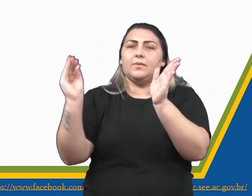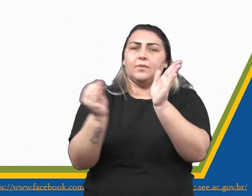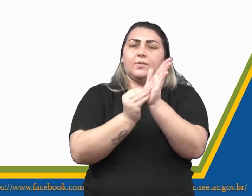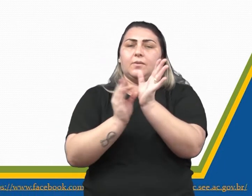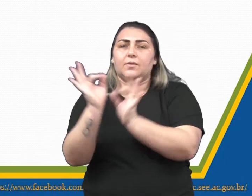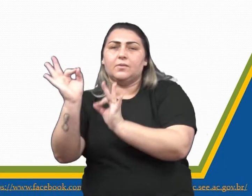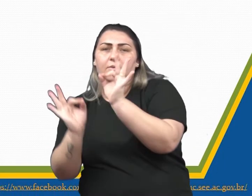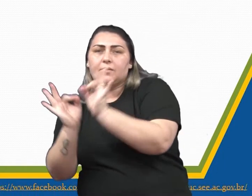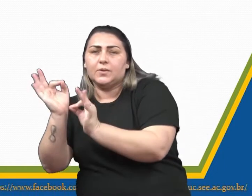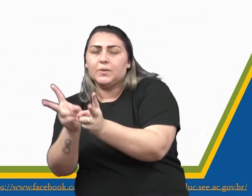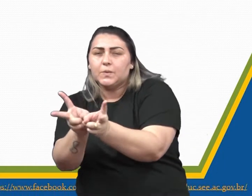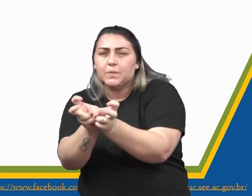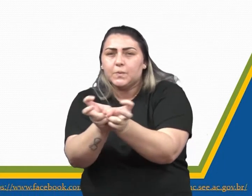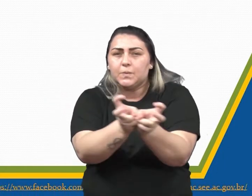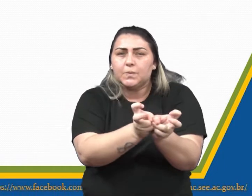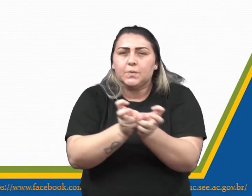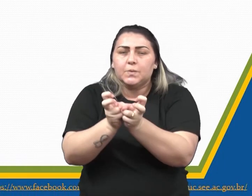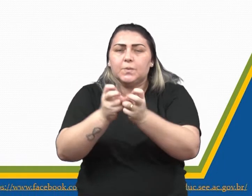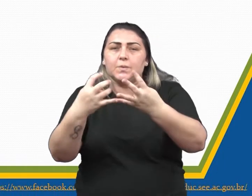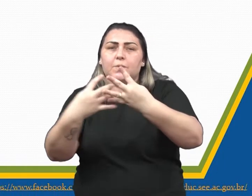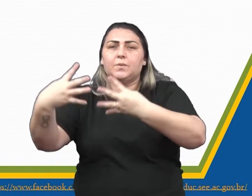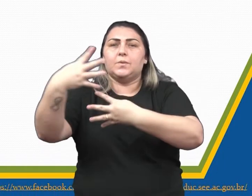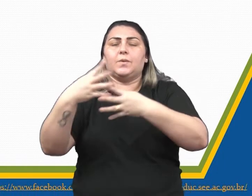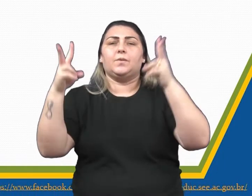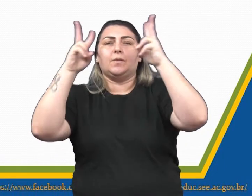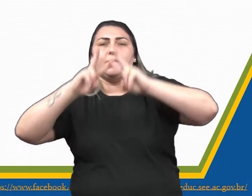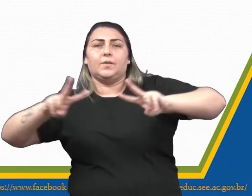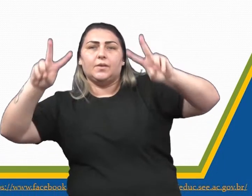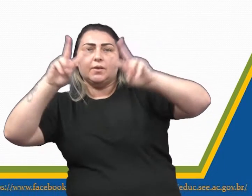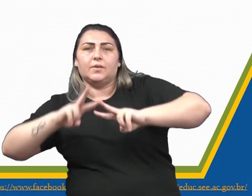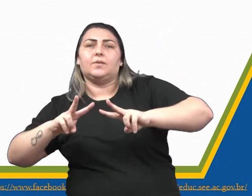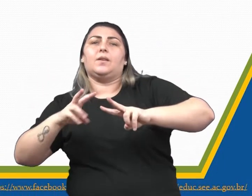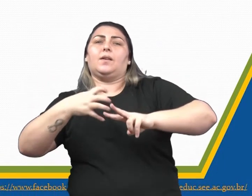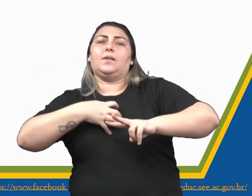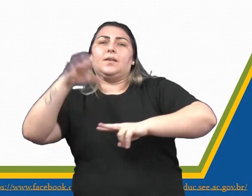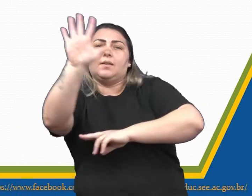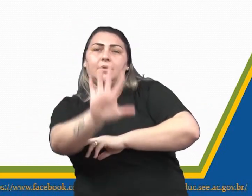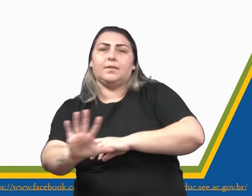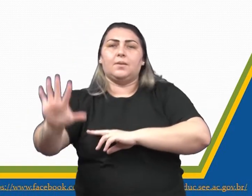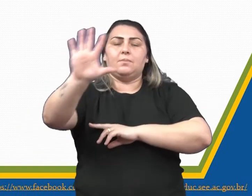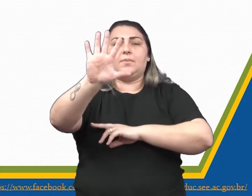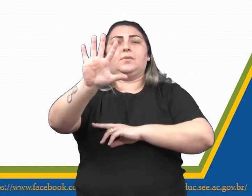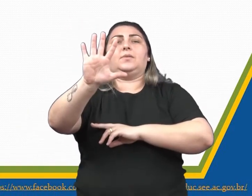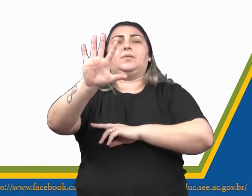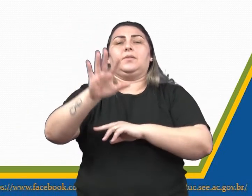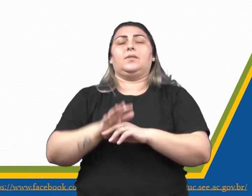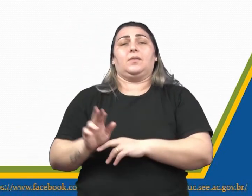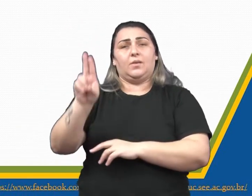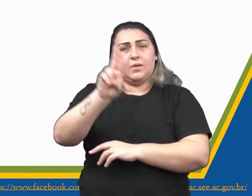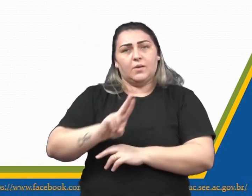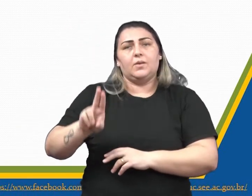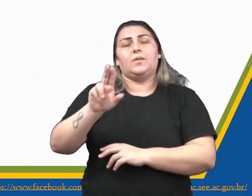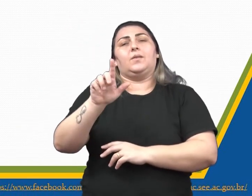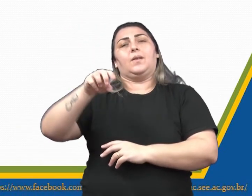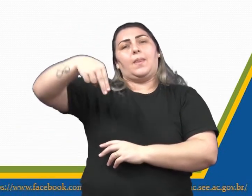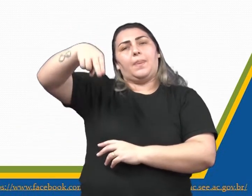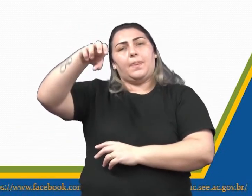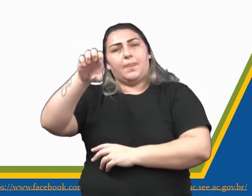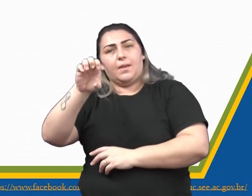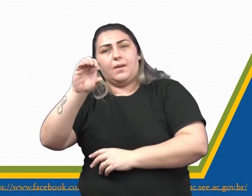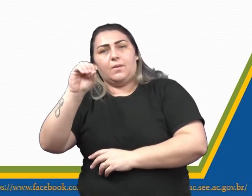a exploração de aspectos sonoros, visuais e semânticos dos vocábulos, o uso de neologismo e